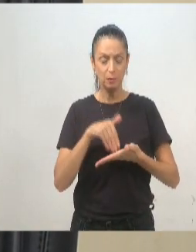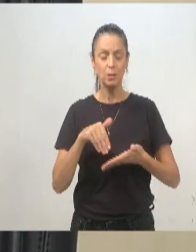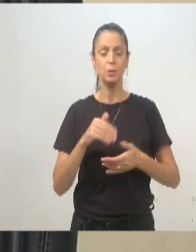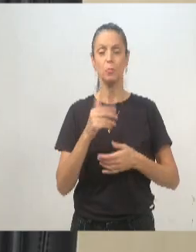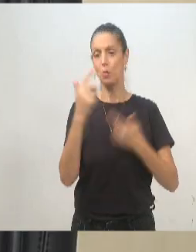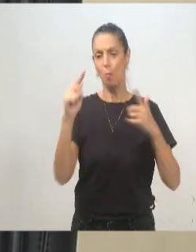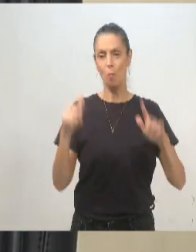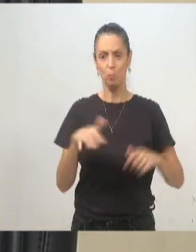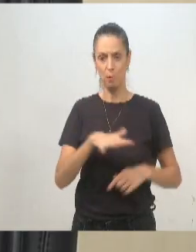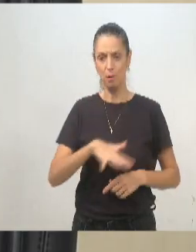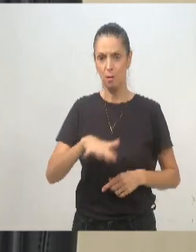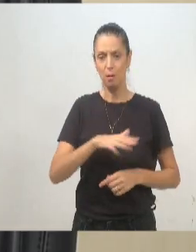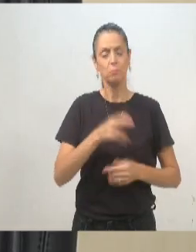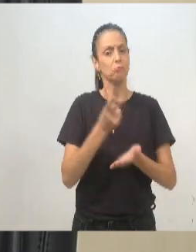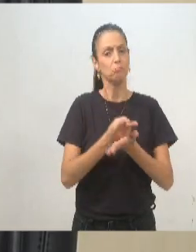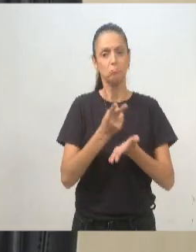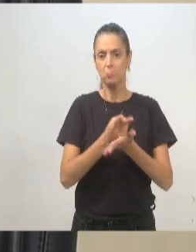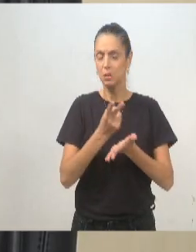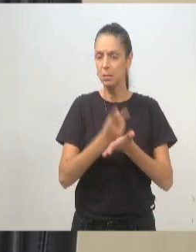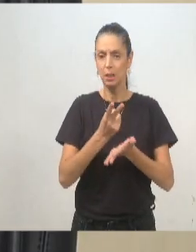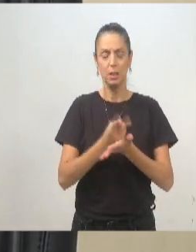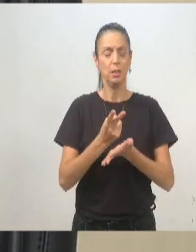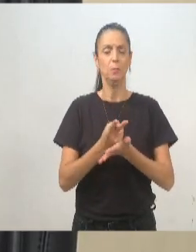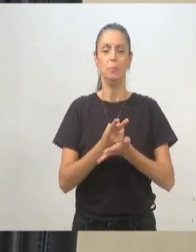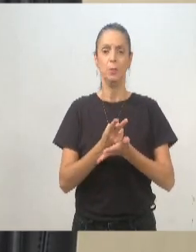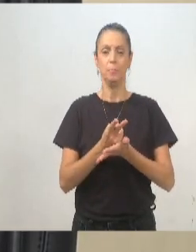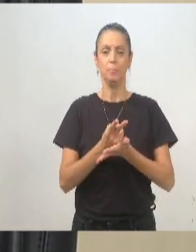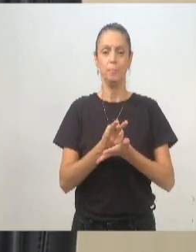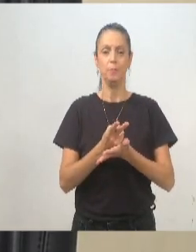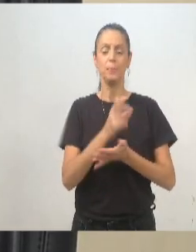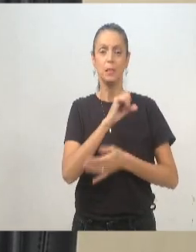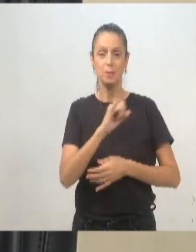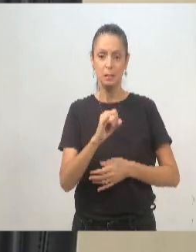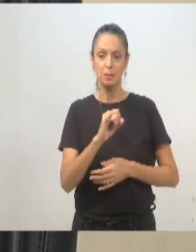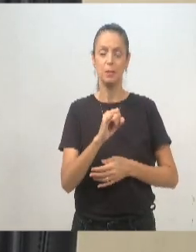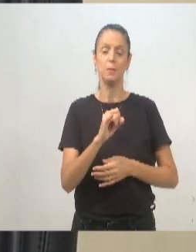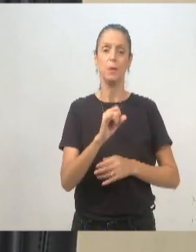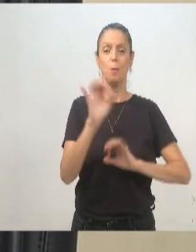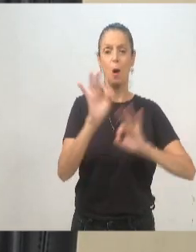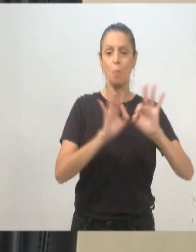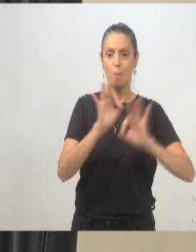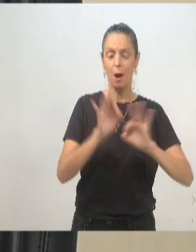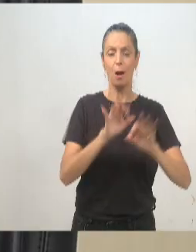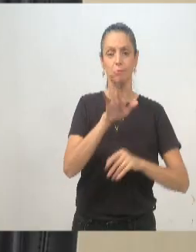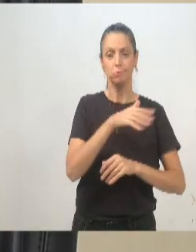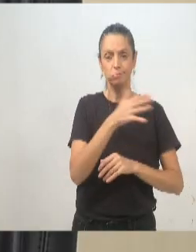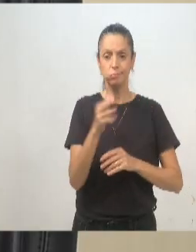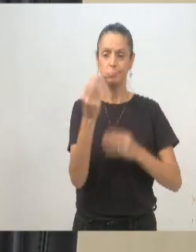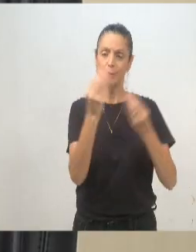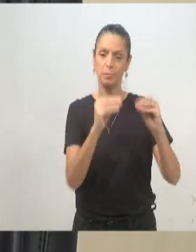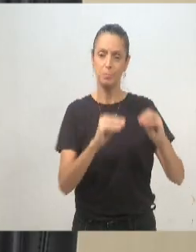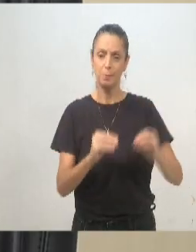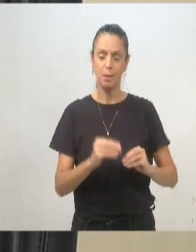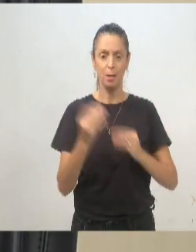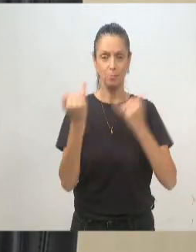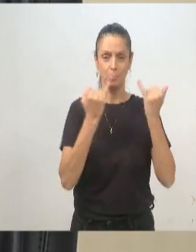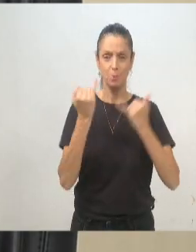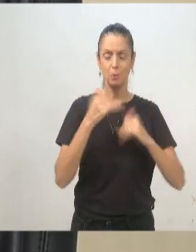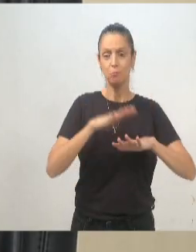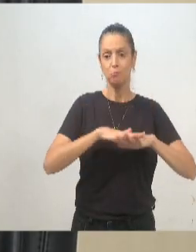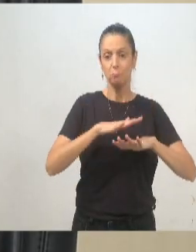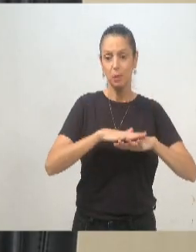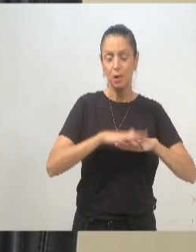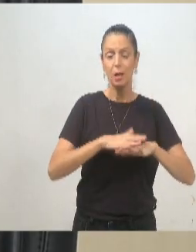governamental, sempre queria, quando montava o meu fluxo de caixa da secretaria onde eu estava titular, eu queria o melhor